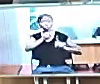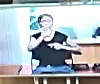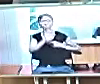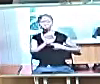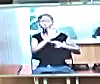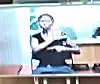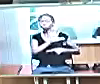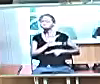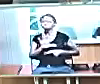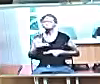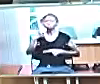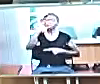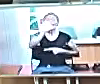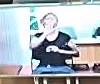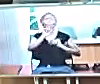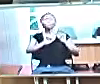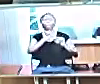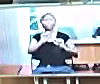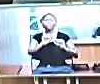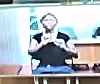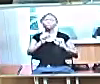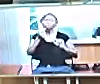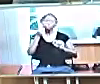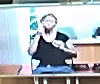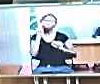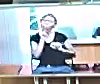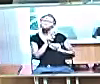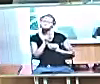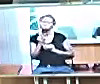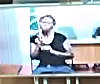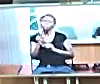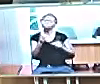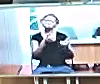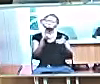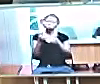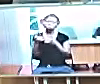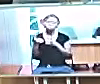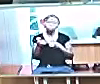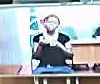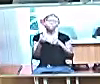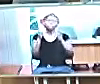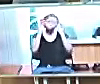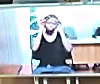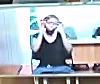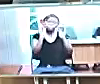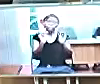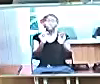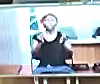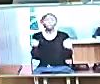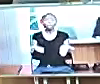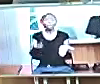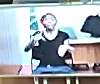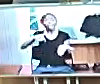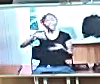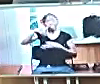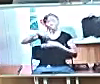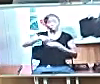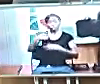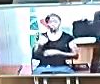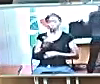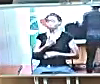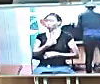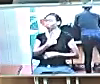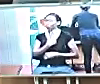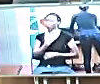todas as regiões para ser ouvido esse ano devido ao processo eleitoral nós não podemos ir ao